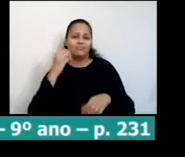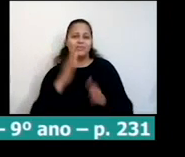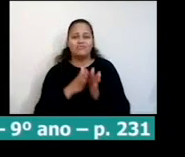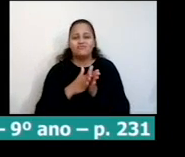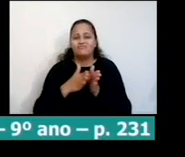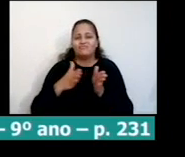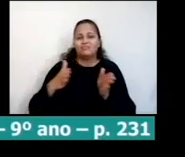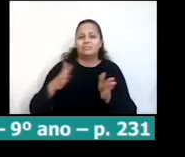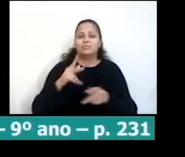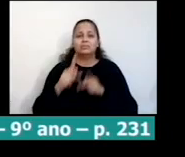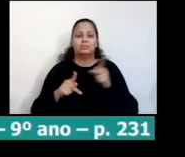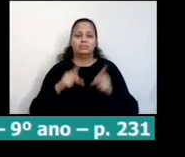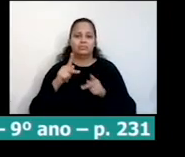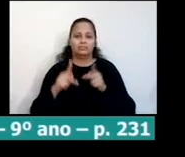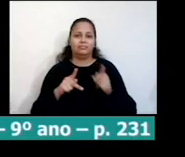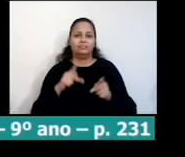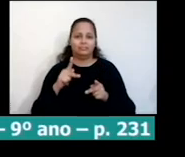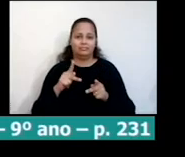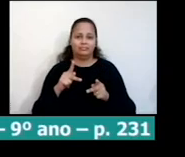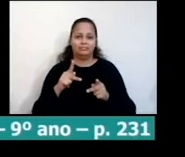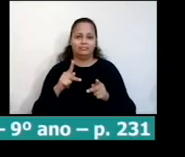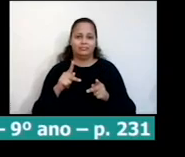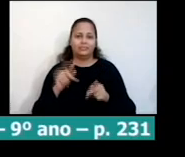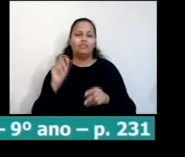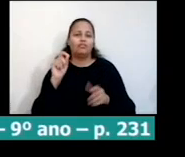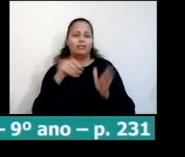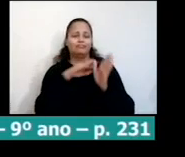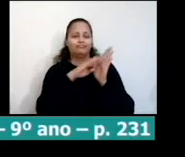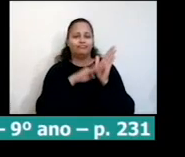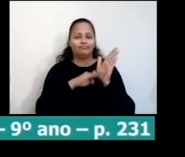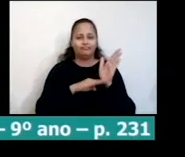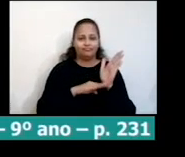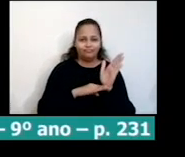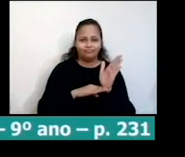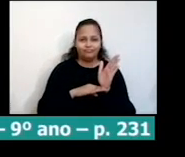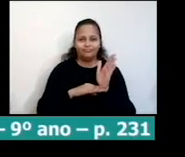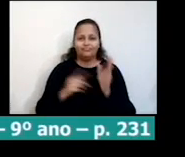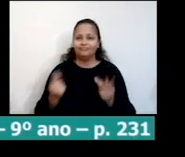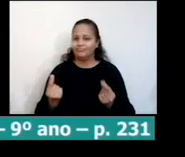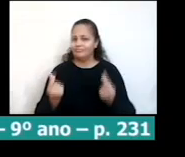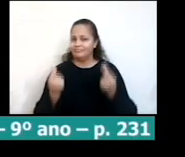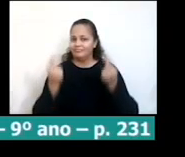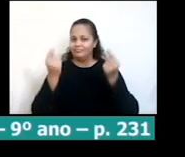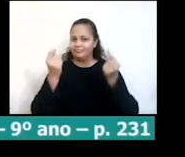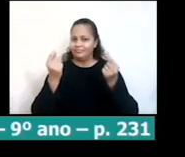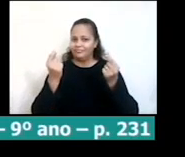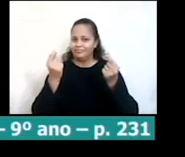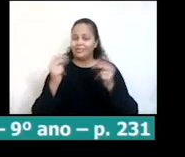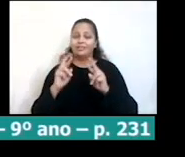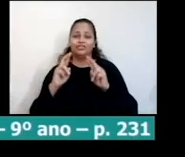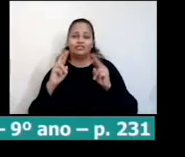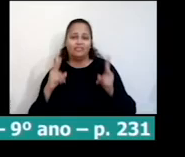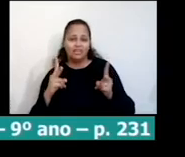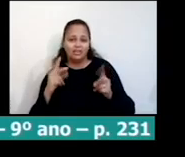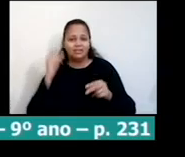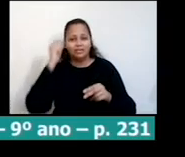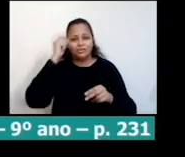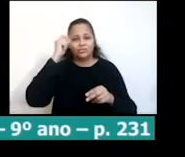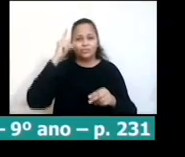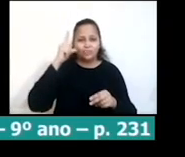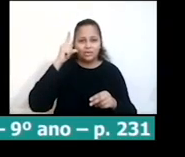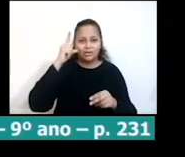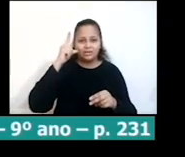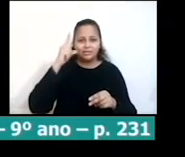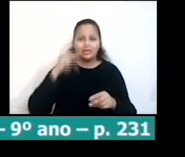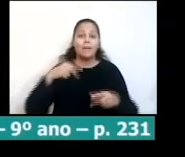crescimento vegetativo. São os desníveis socioeconômicos entre as nações, as diferentes influências culturais entre elas,